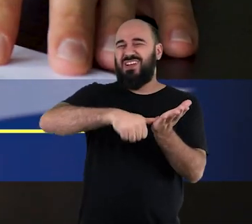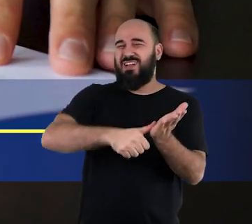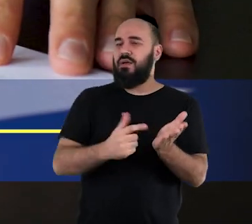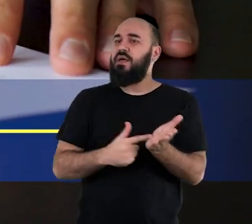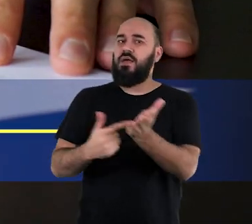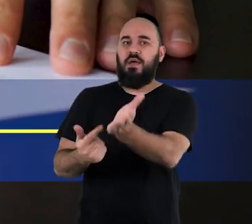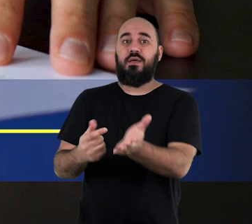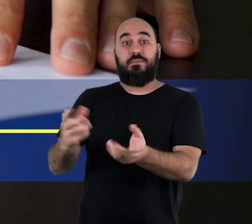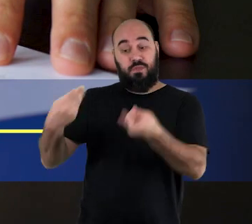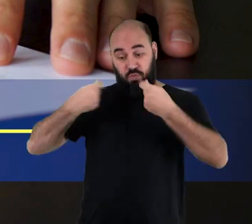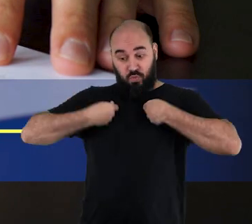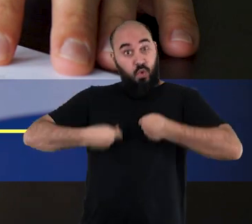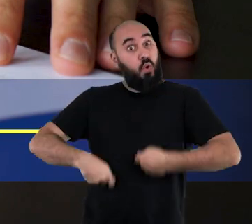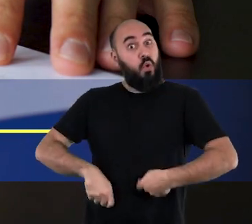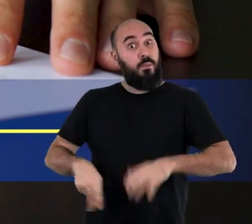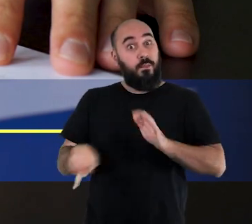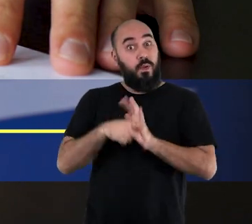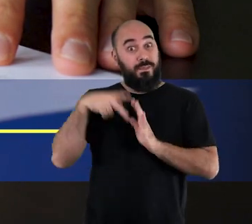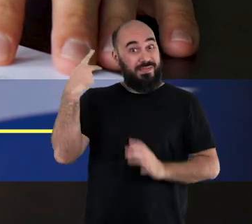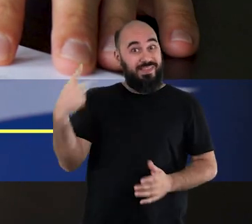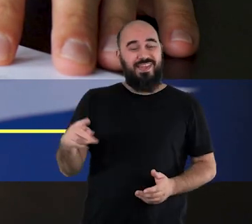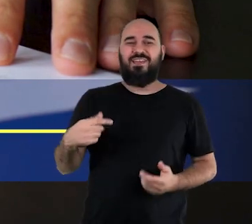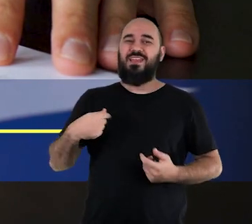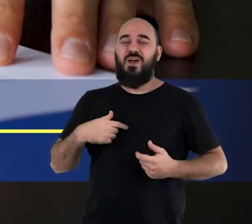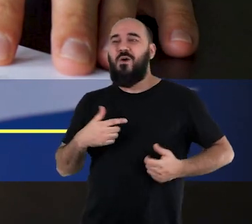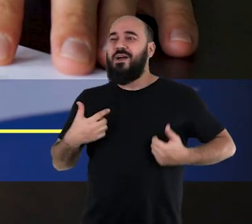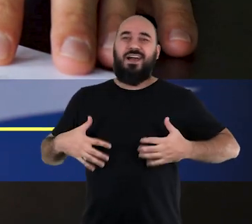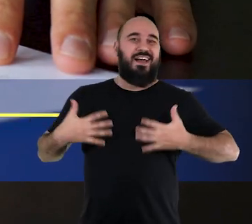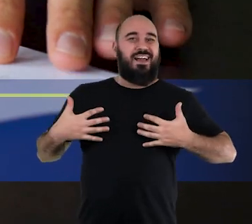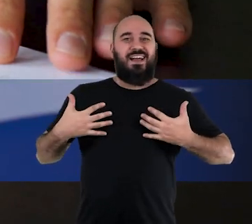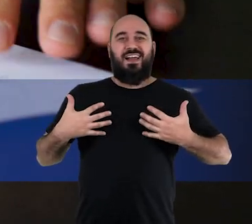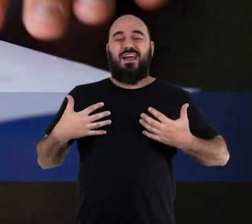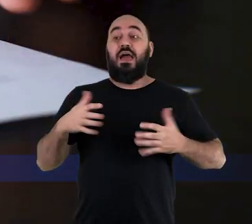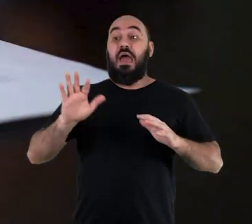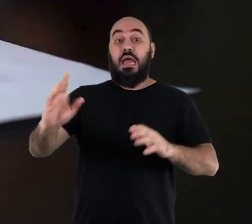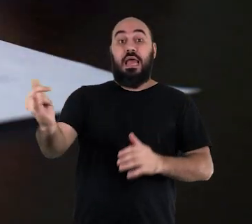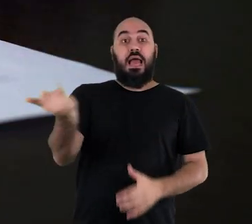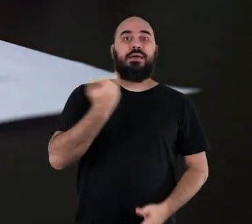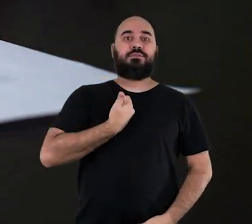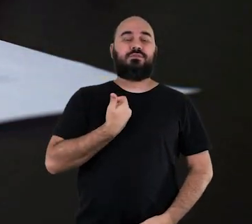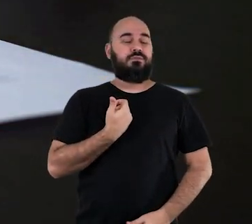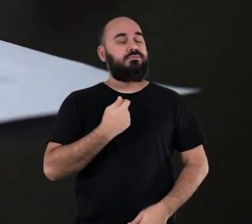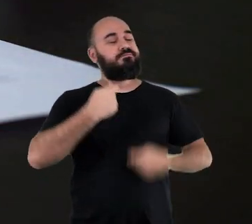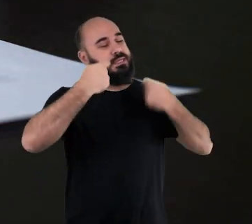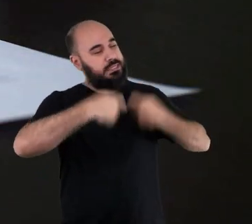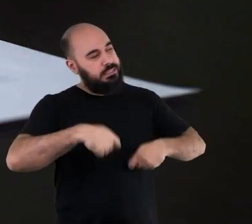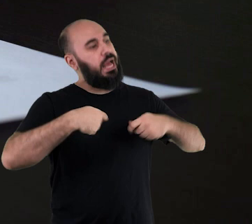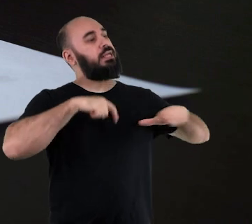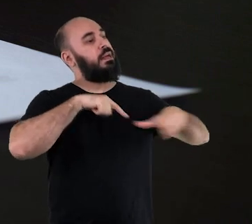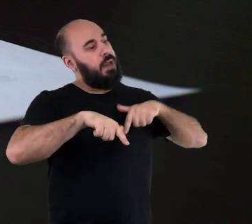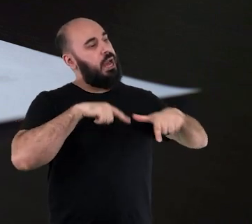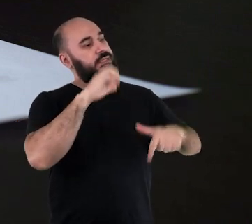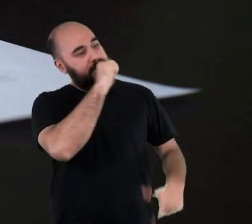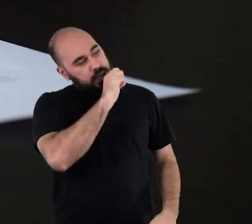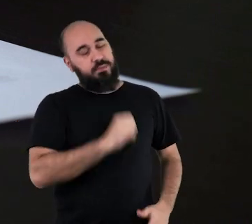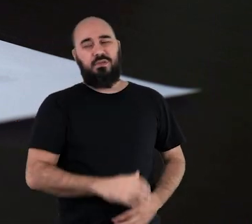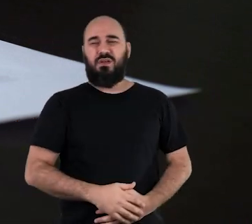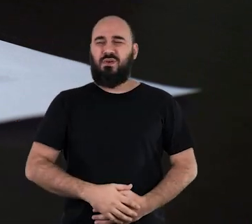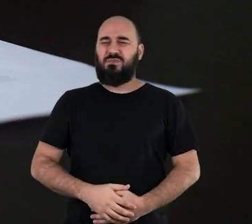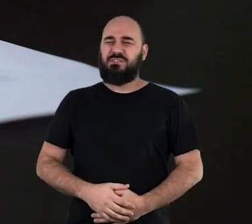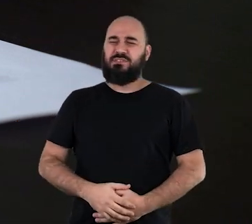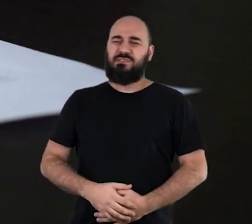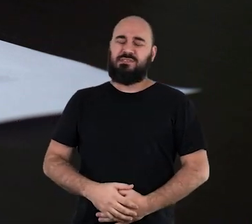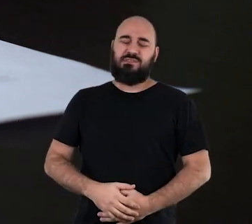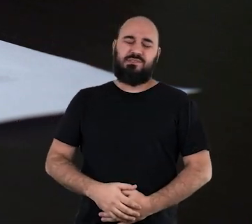contente naquela hora. Só que tinha um problema. Nessa empresa eu teria que trabalhar aos sábados e eu estava num momento da vida que eu estava precisando muito de um